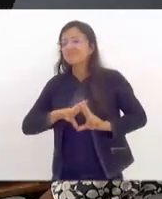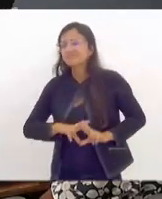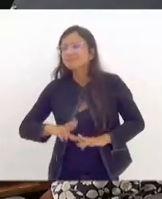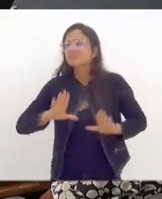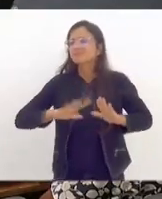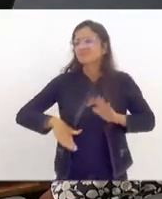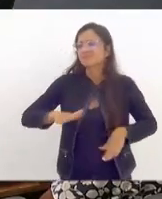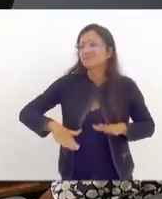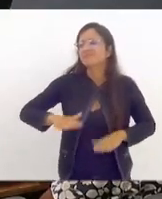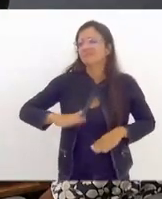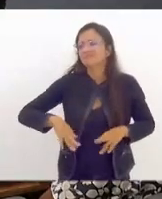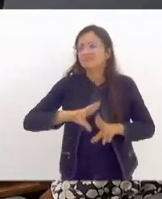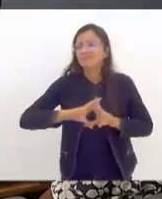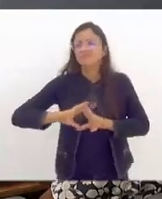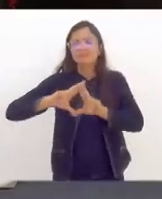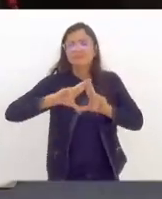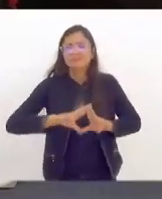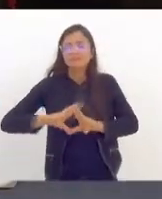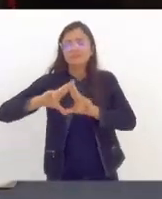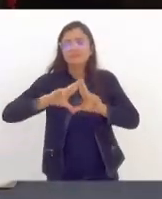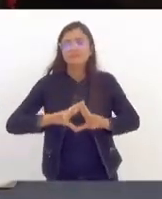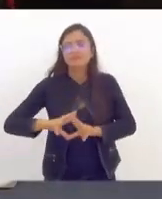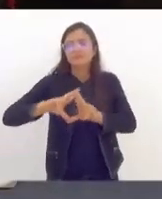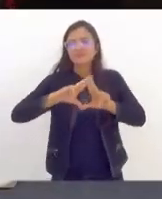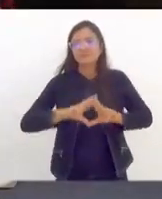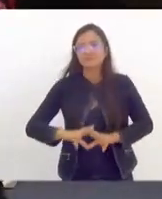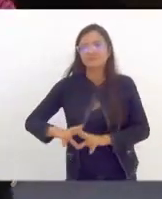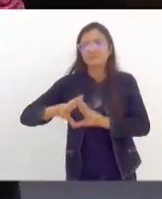tambor de sucata